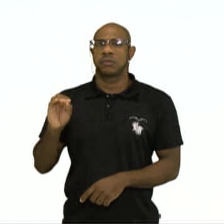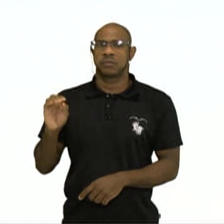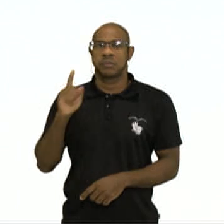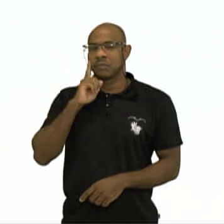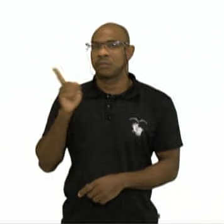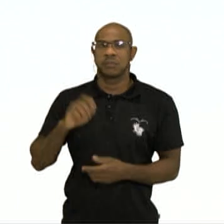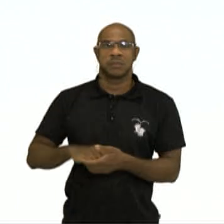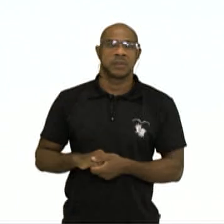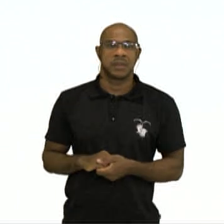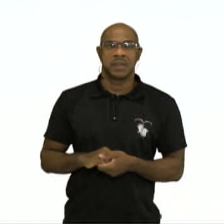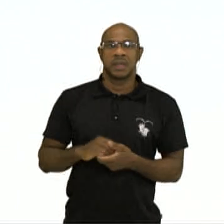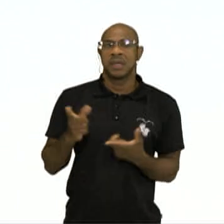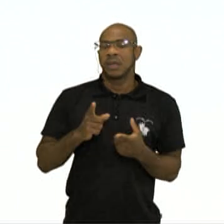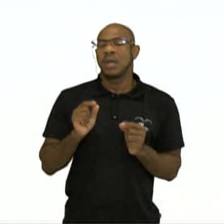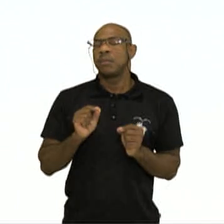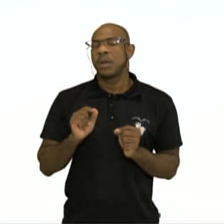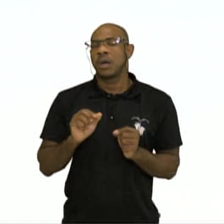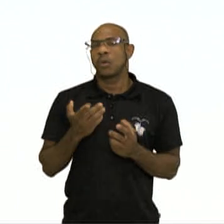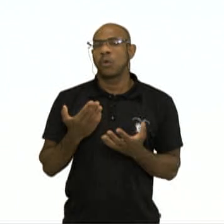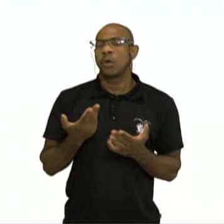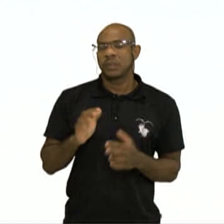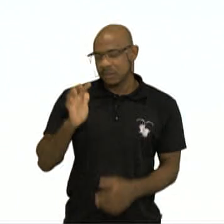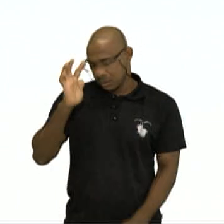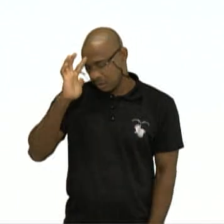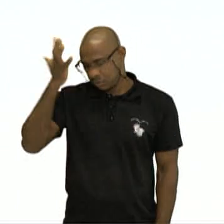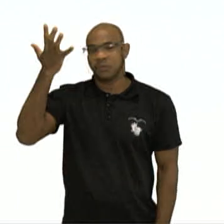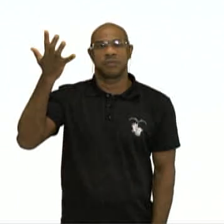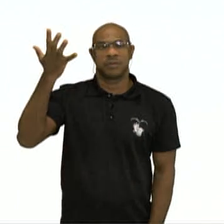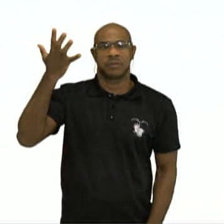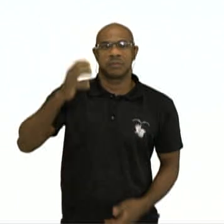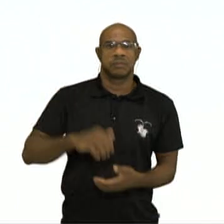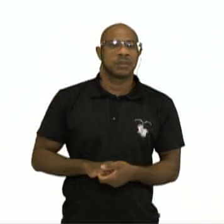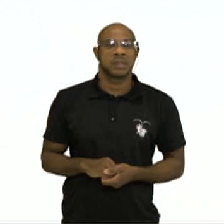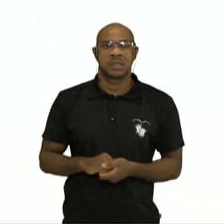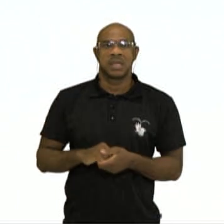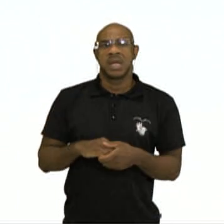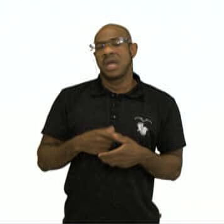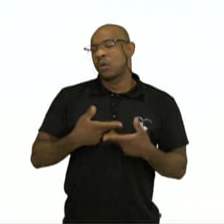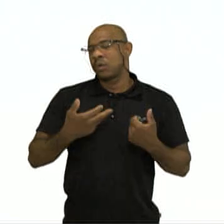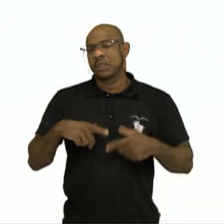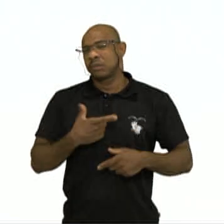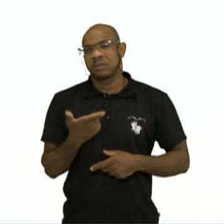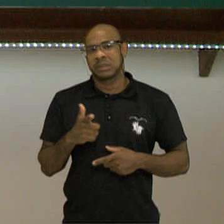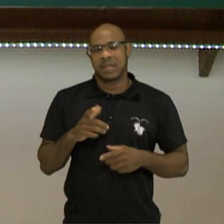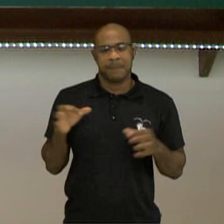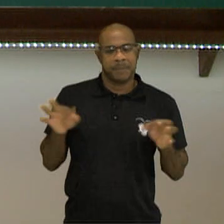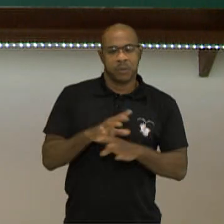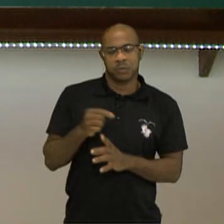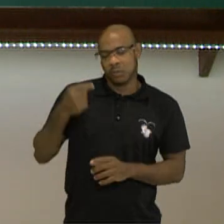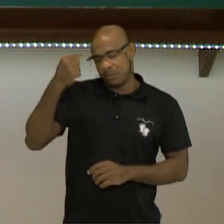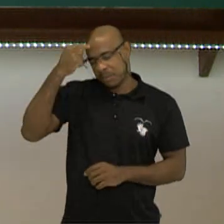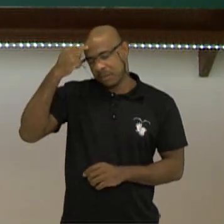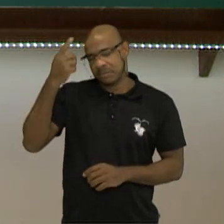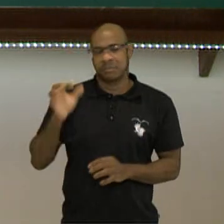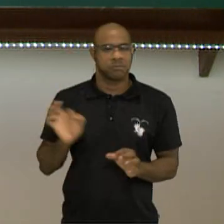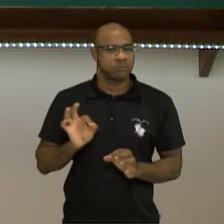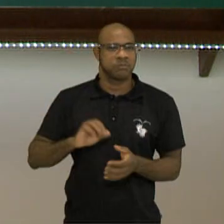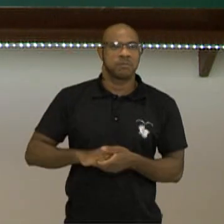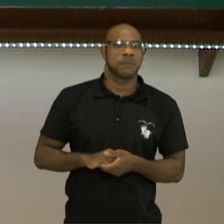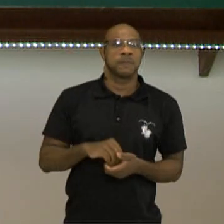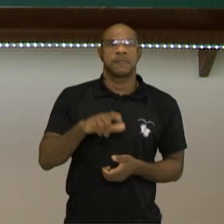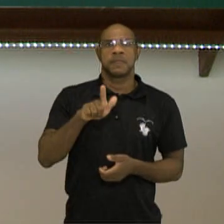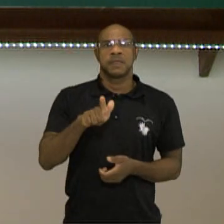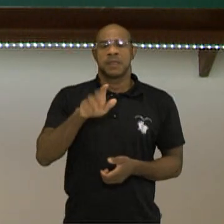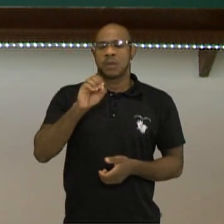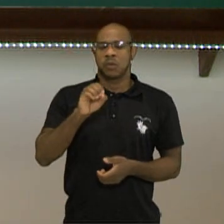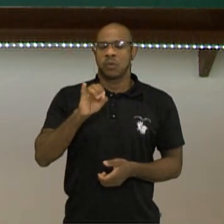ser tomada. Então é algo que não está tão bem estruturado no seu pensamento, diferente do going to. O going to ele é algo que vem